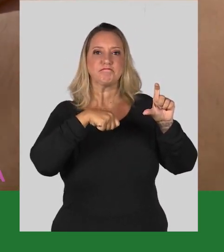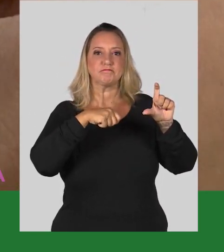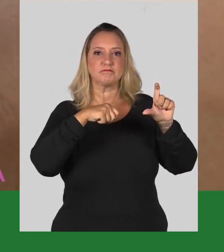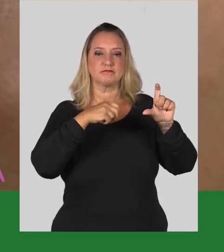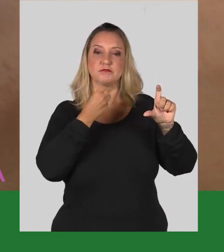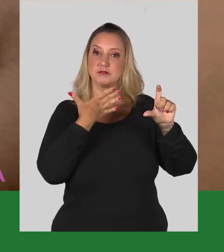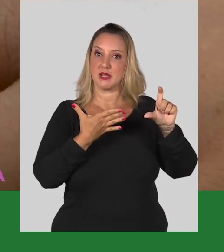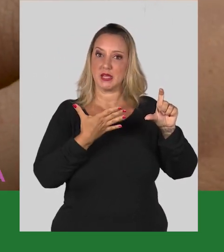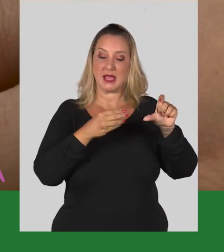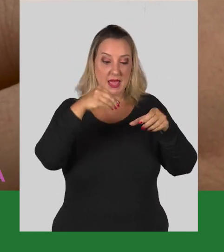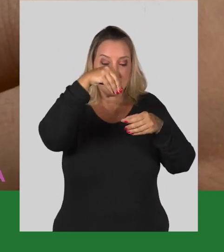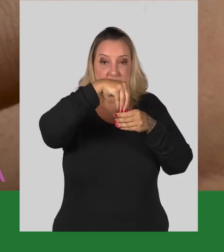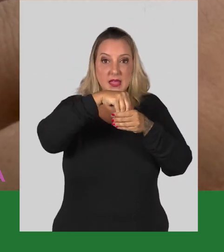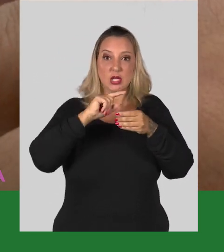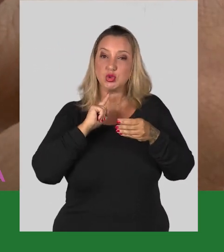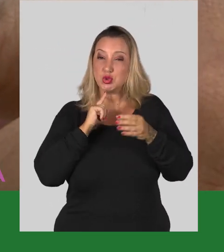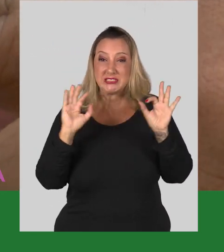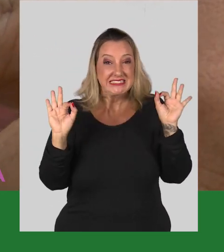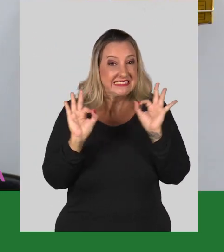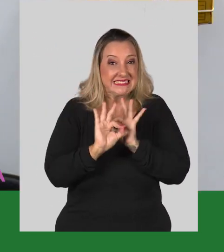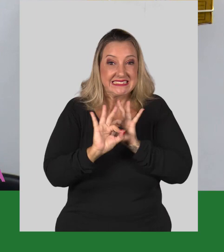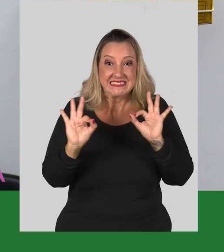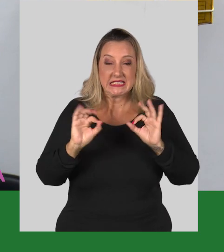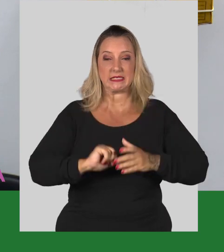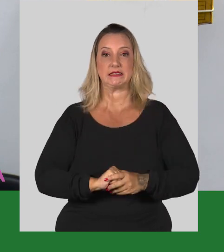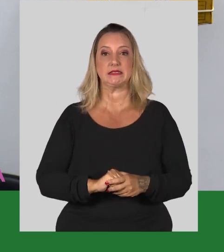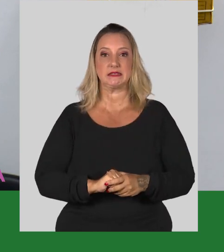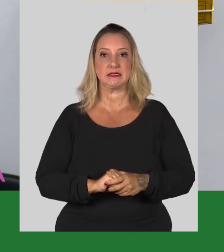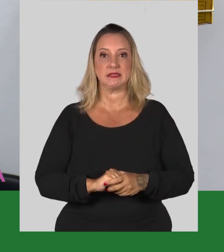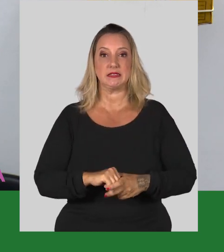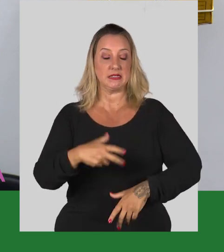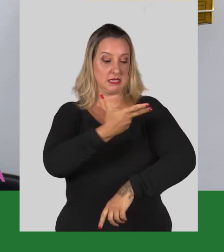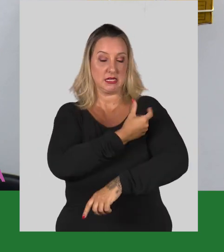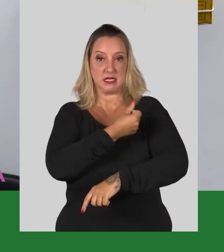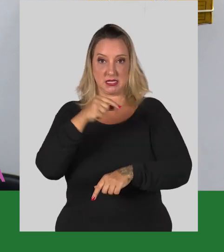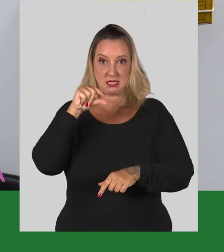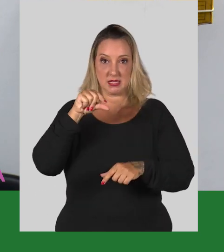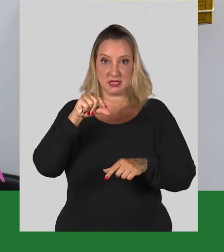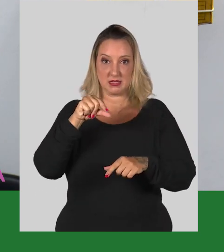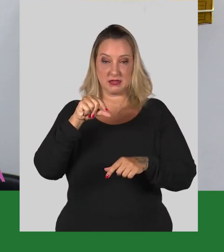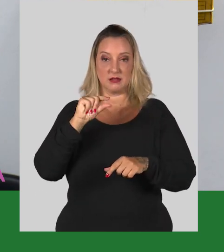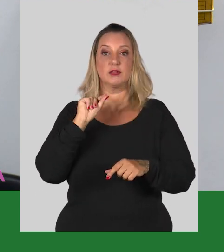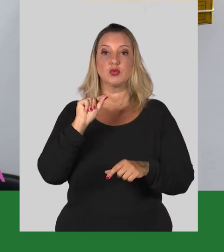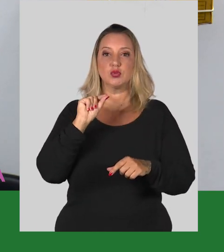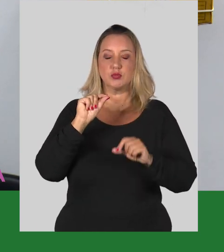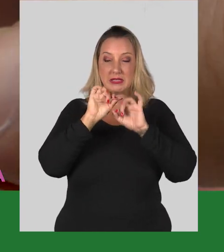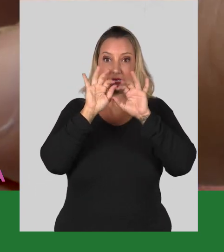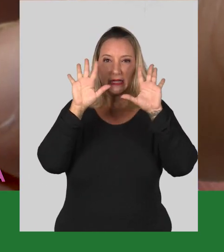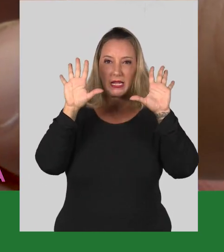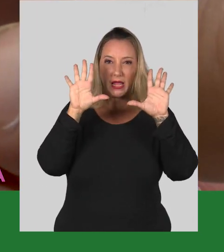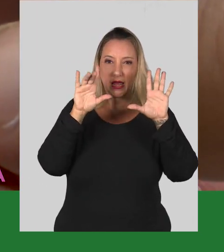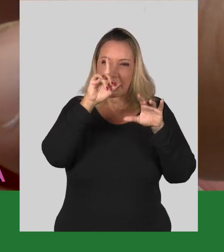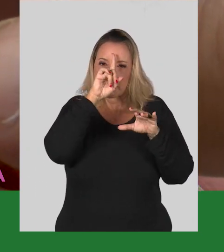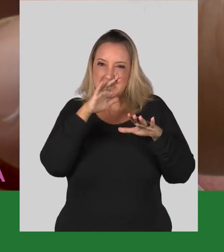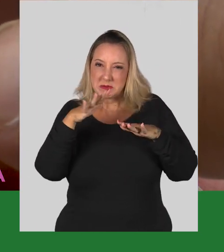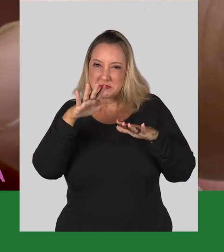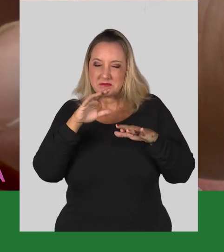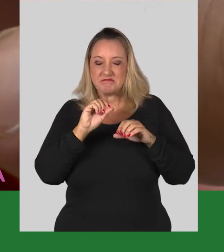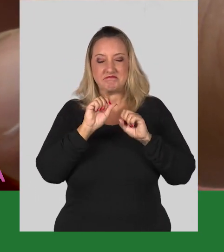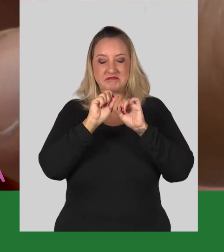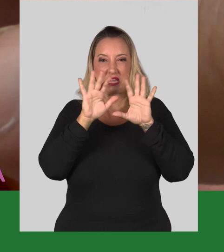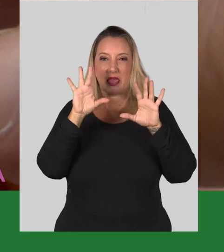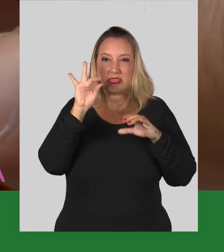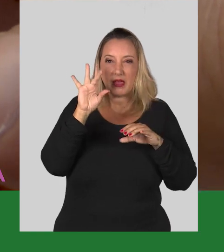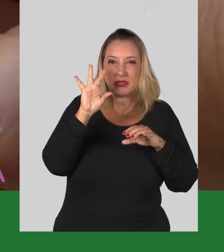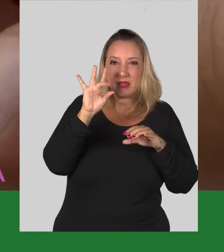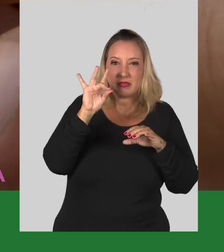e dentro não pode possuir corpo estranho. A vacina é uma solução injetável, opalescente, com aspecto leitoso